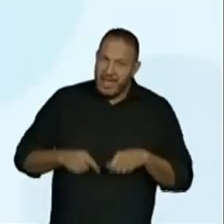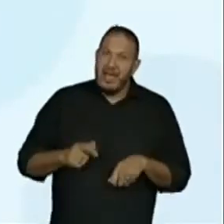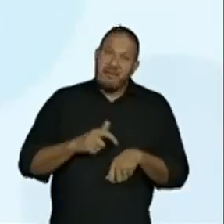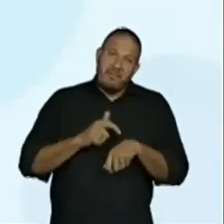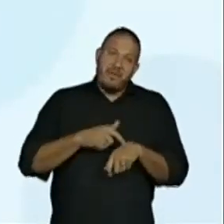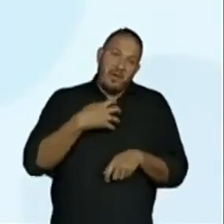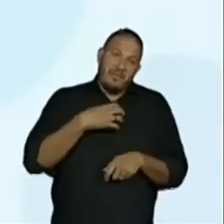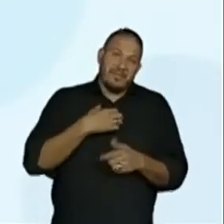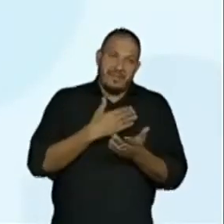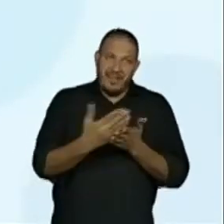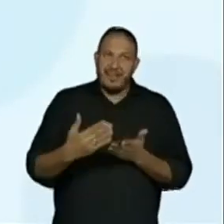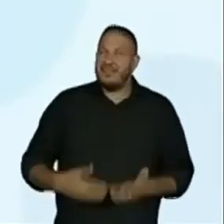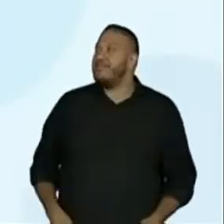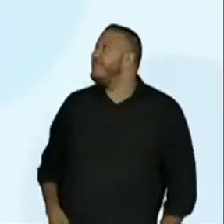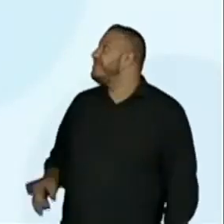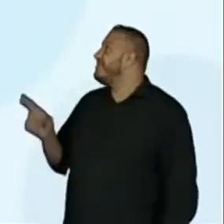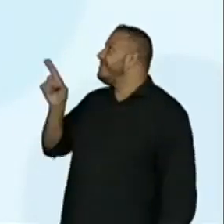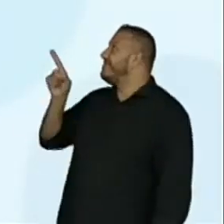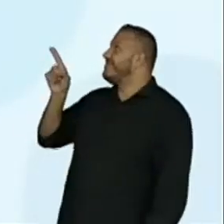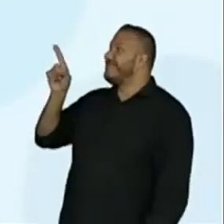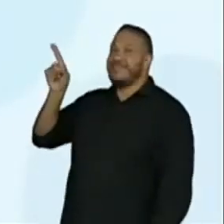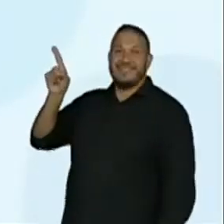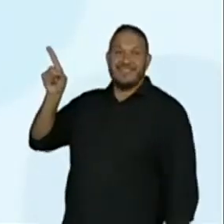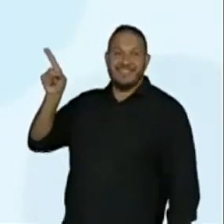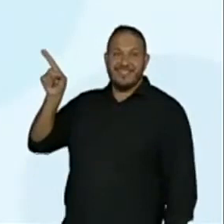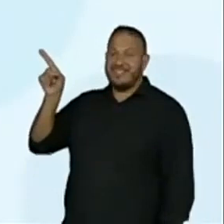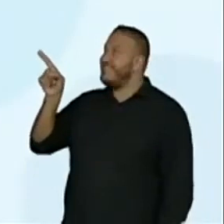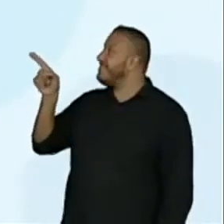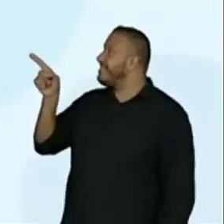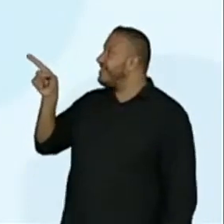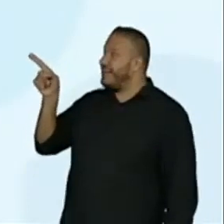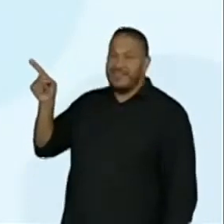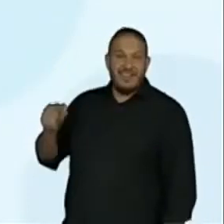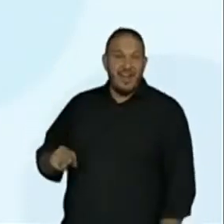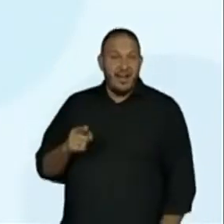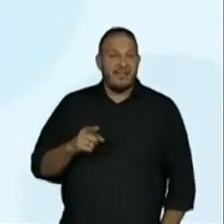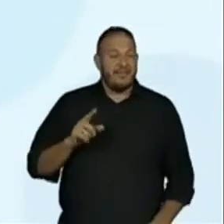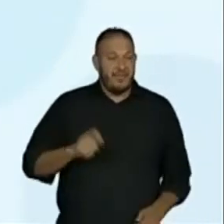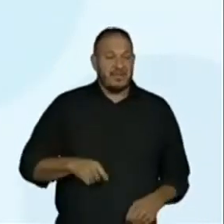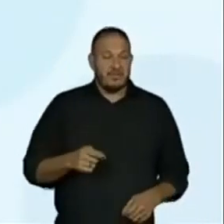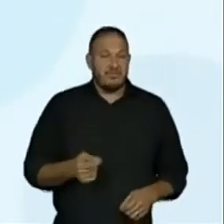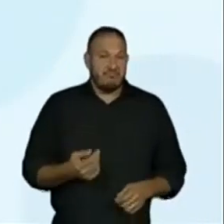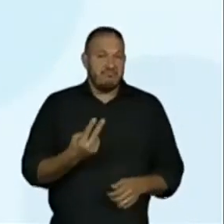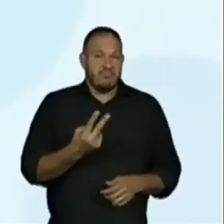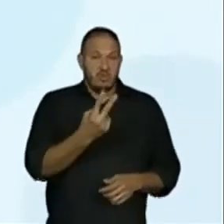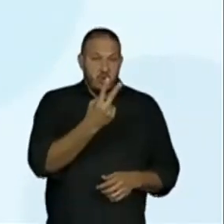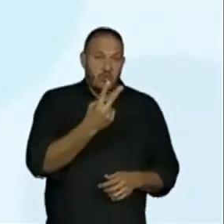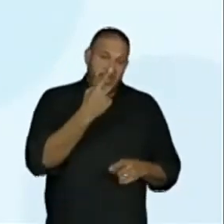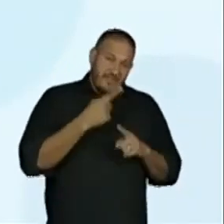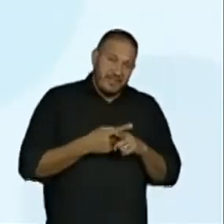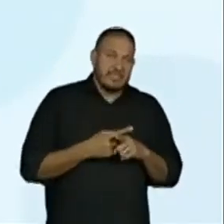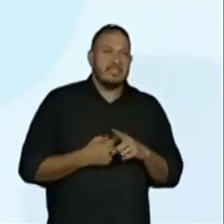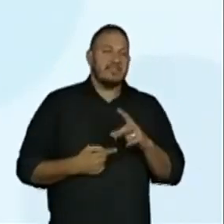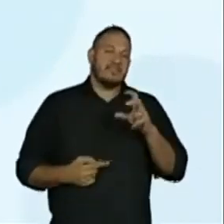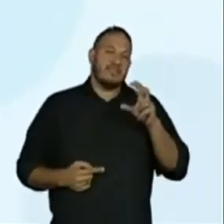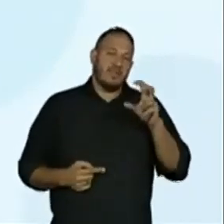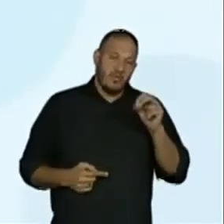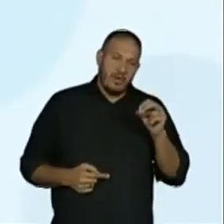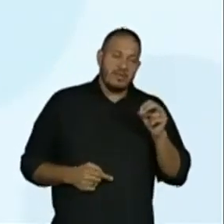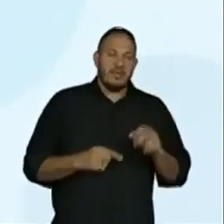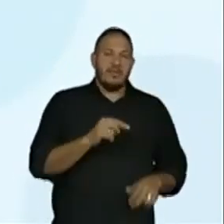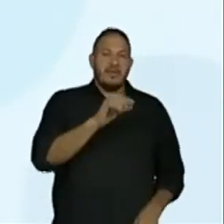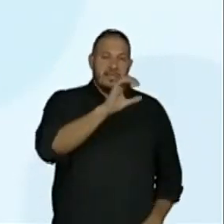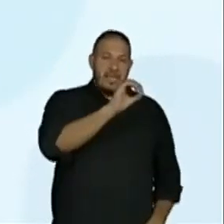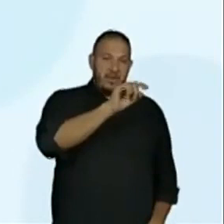Então, eu multiplico o que está depois da vírgula por 2. Então, 2 vezes 50 centavos,